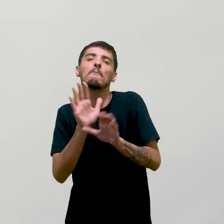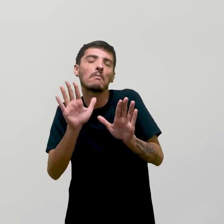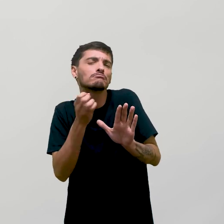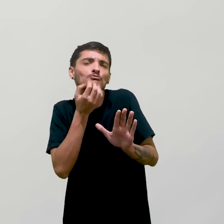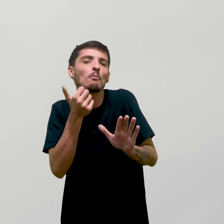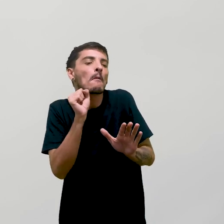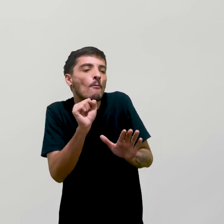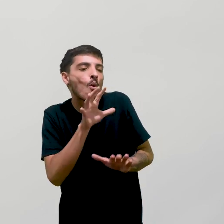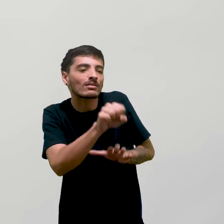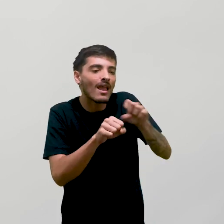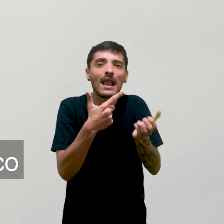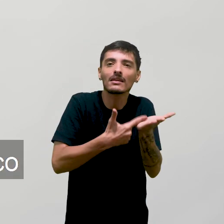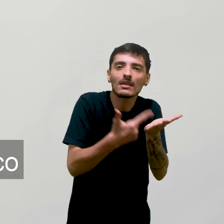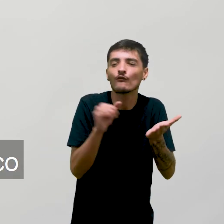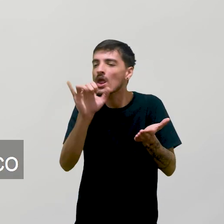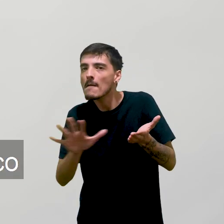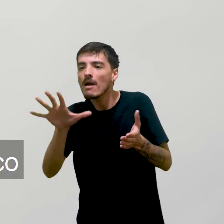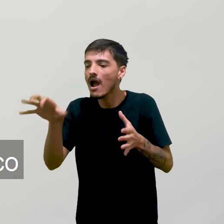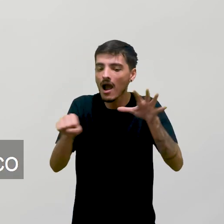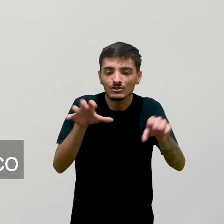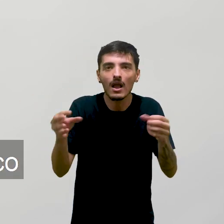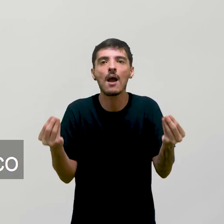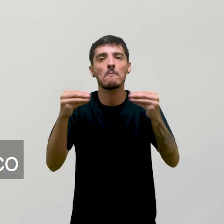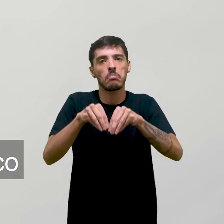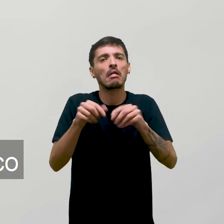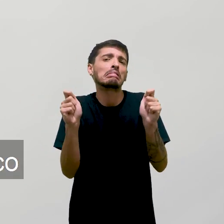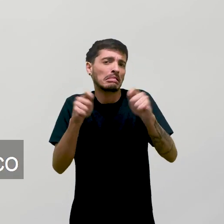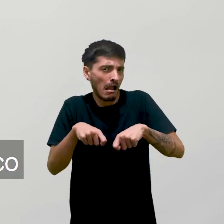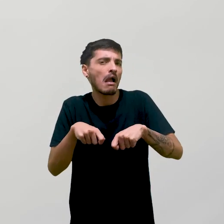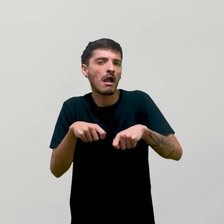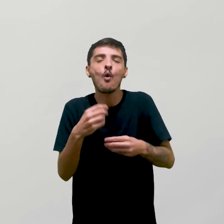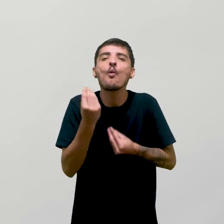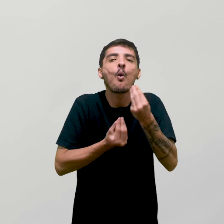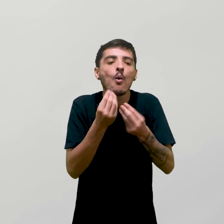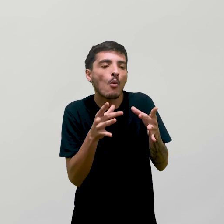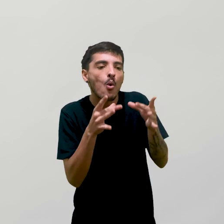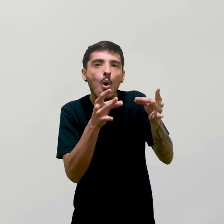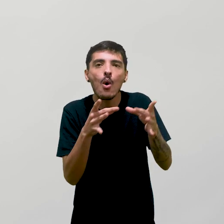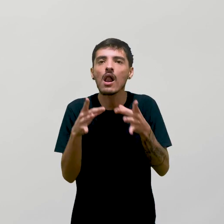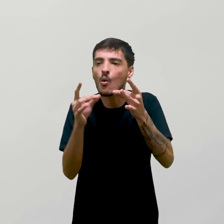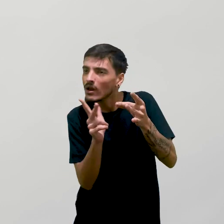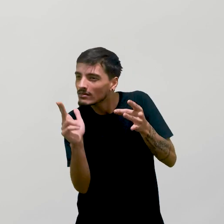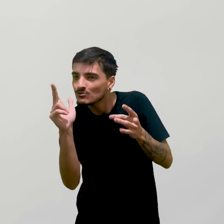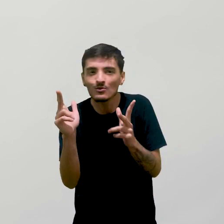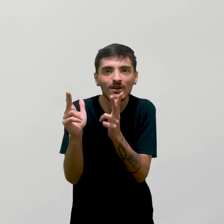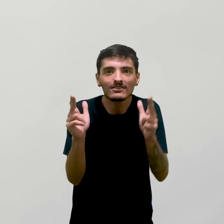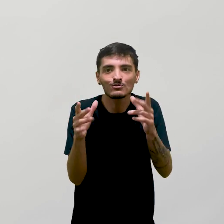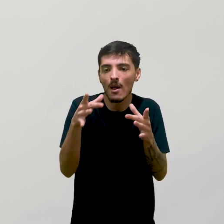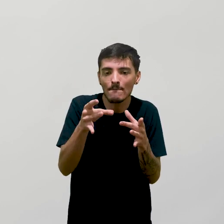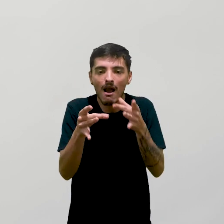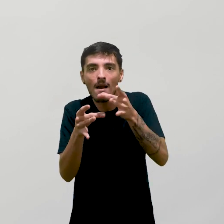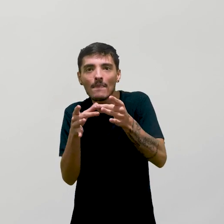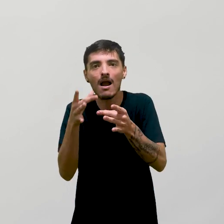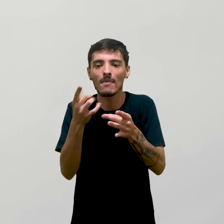Tá ótimo. Pega um livro, pega uma imagem em domínio público e faz o seu vídeo. Aqui fica explícita a ideia de colagem,